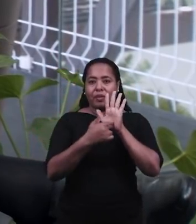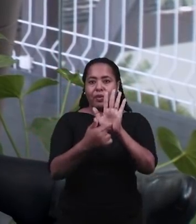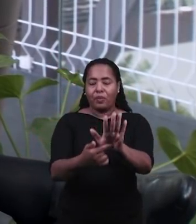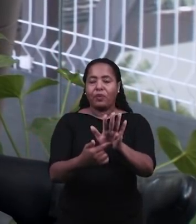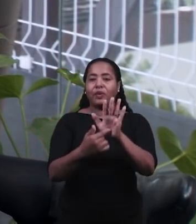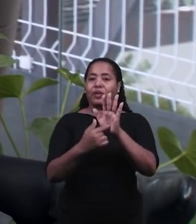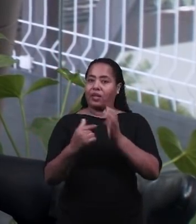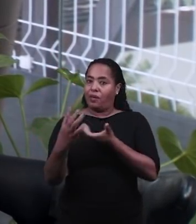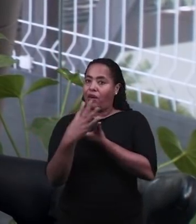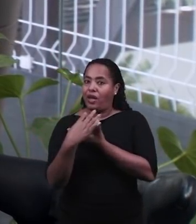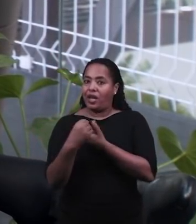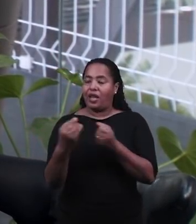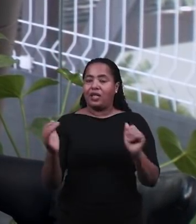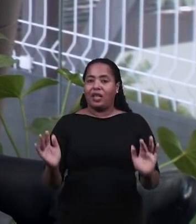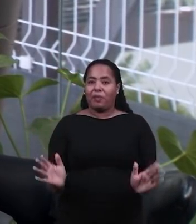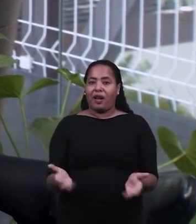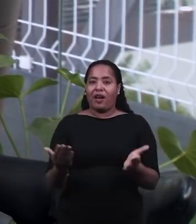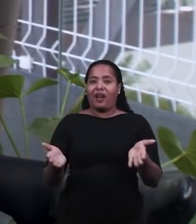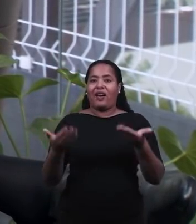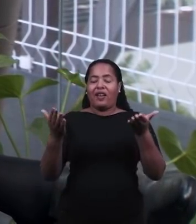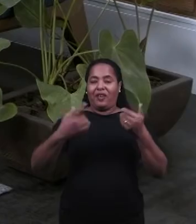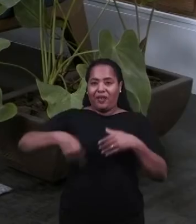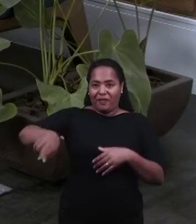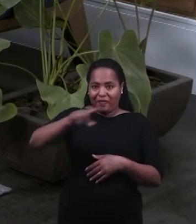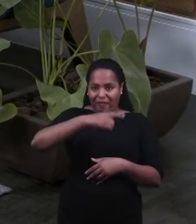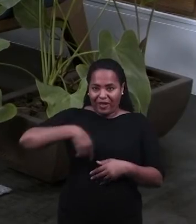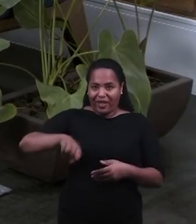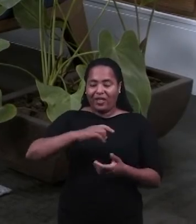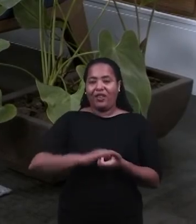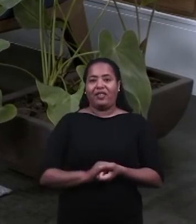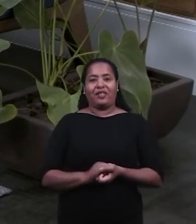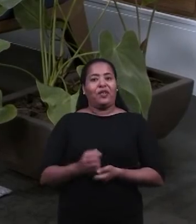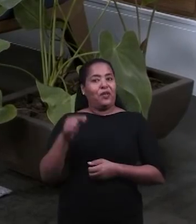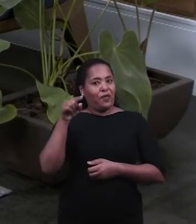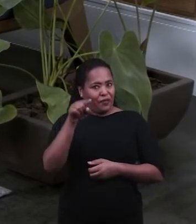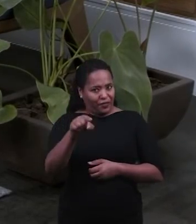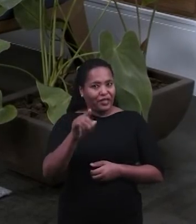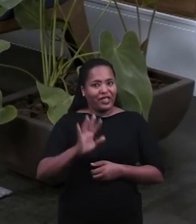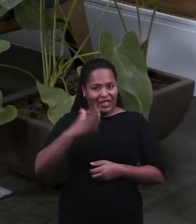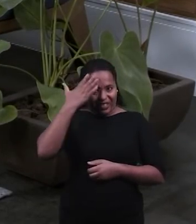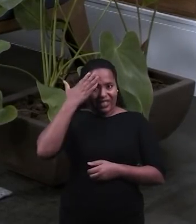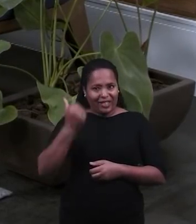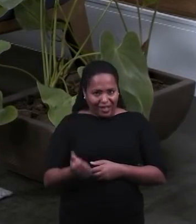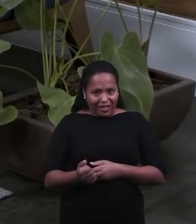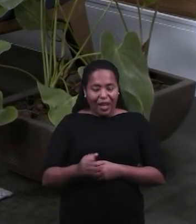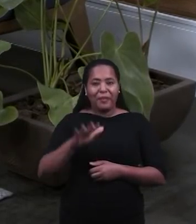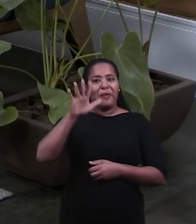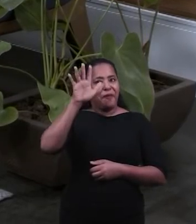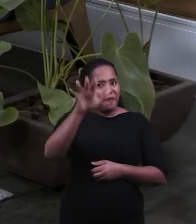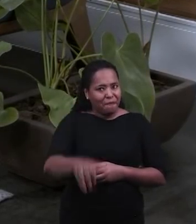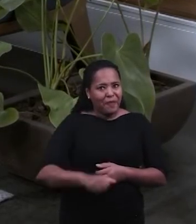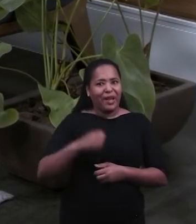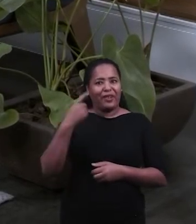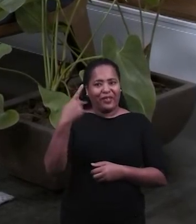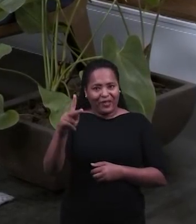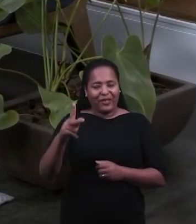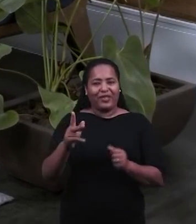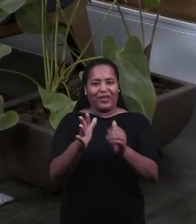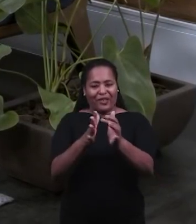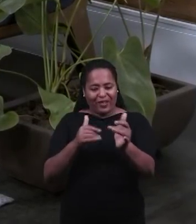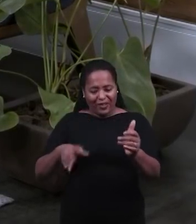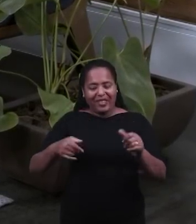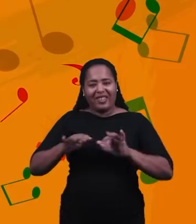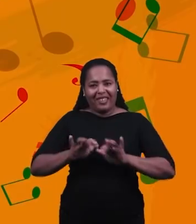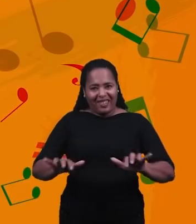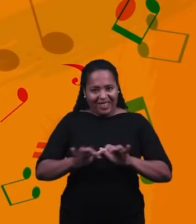exemplo e inspiração para nós. Então você já sabe, Pegue o seu instrumento e vamos tocar.